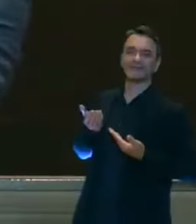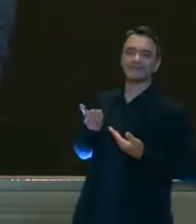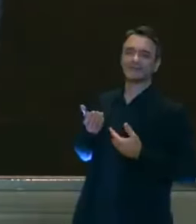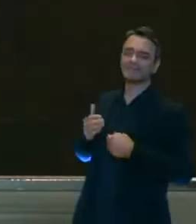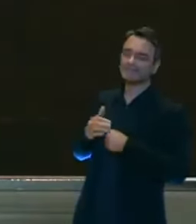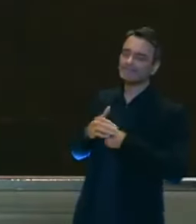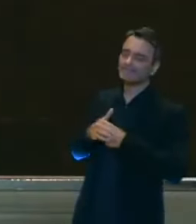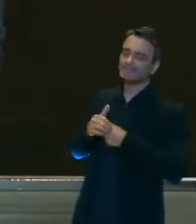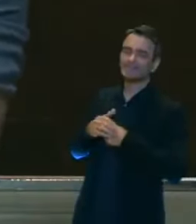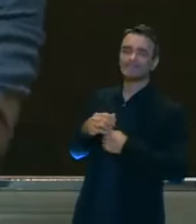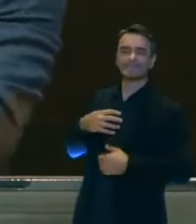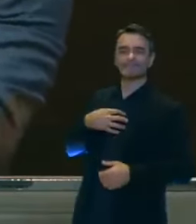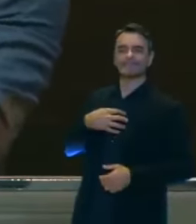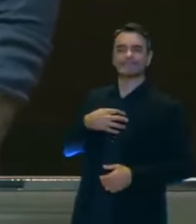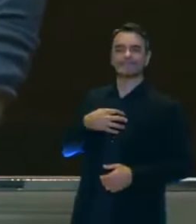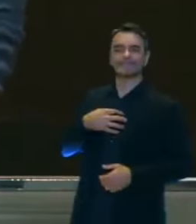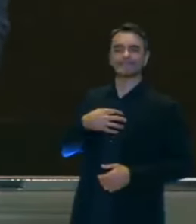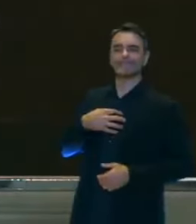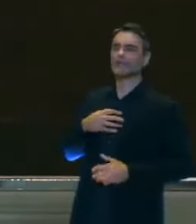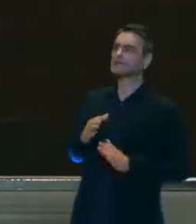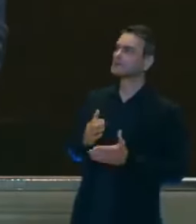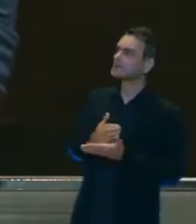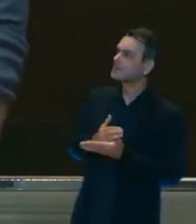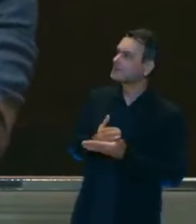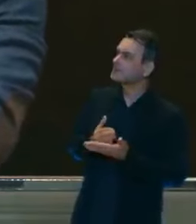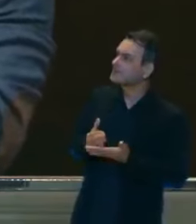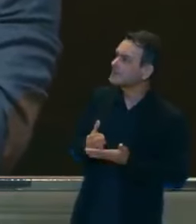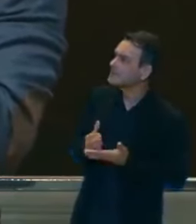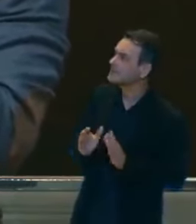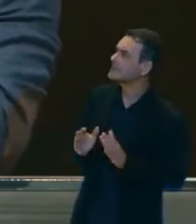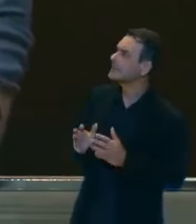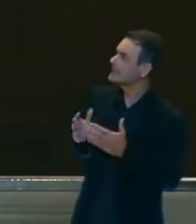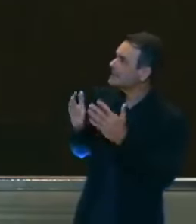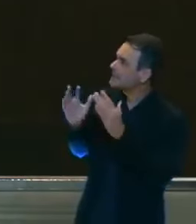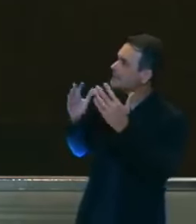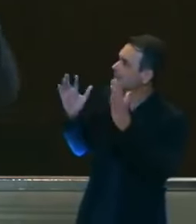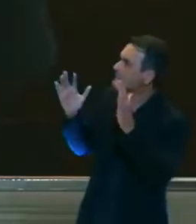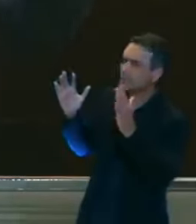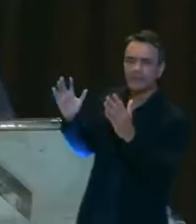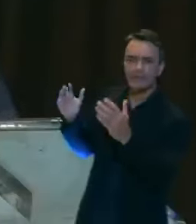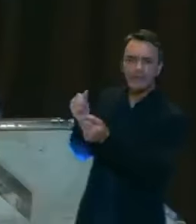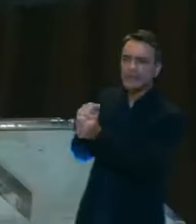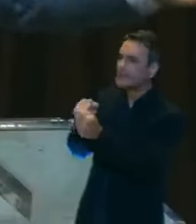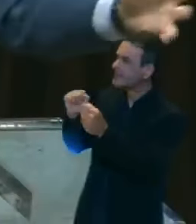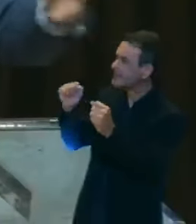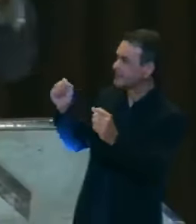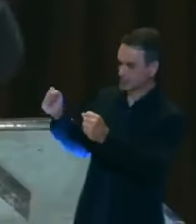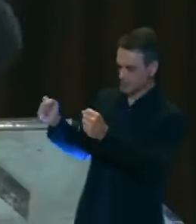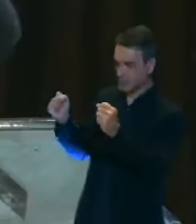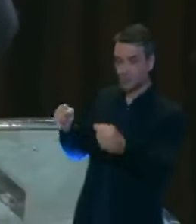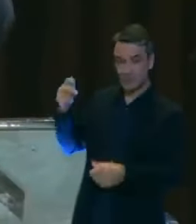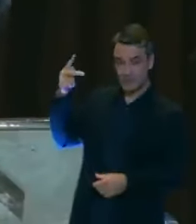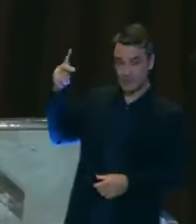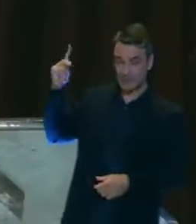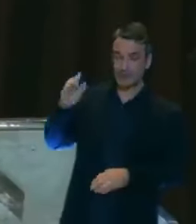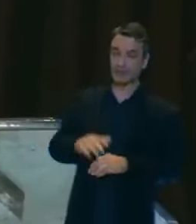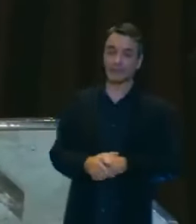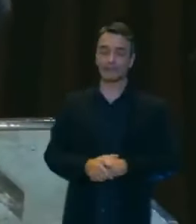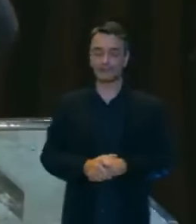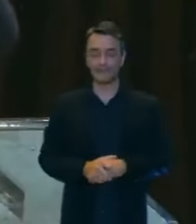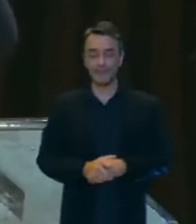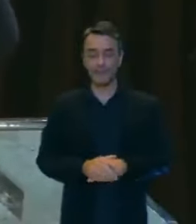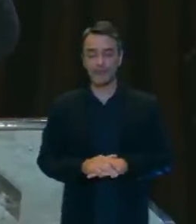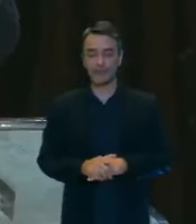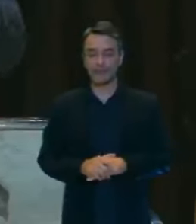a exaltar a grandeza de Deus. Porque quando nós começamos a exaltar e nos